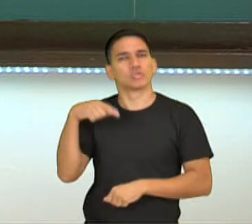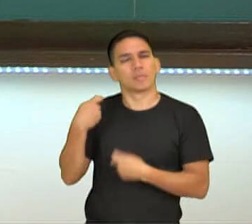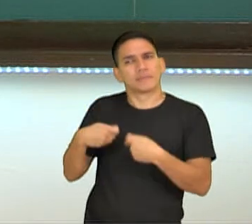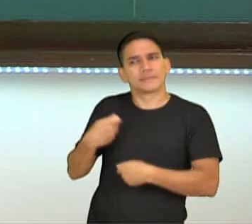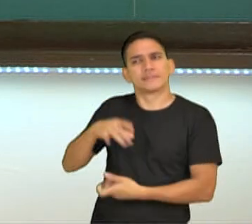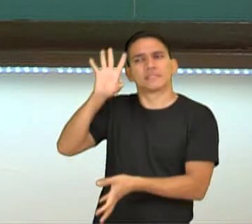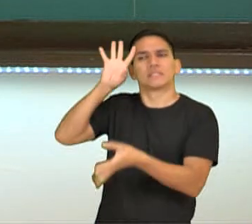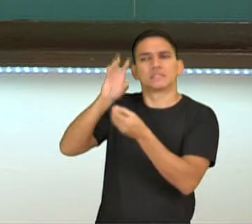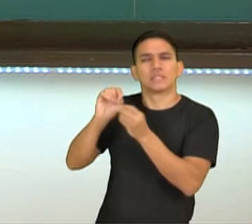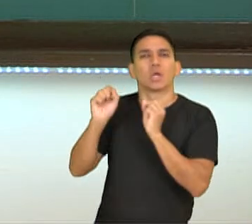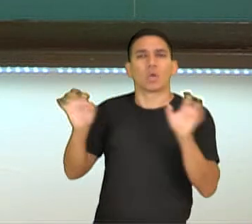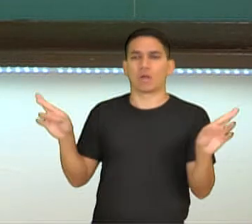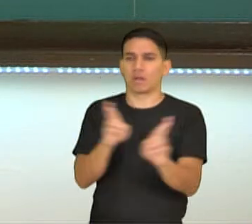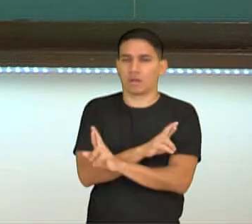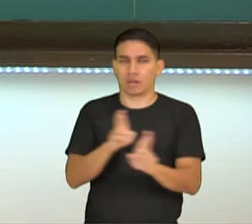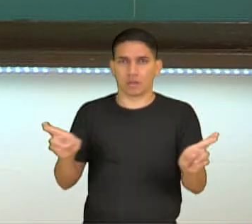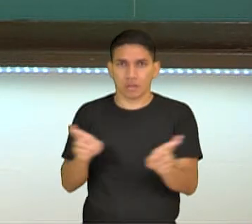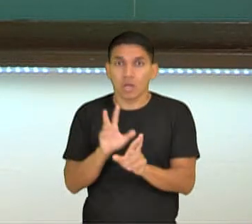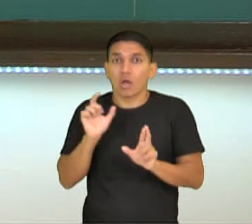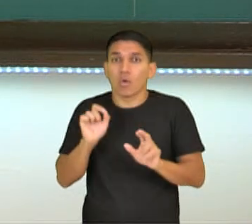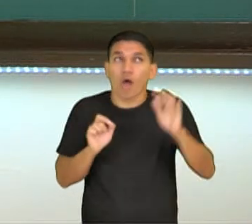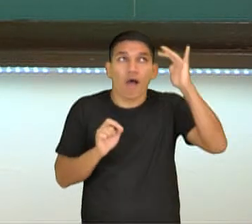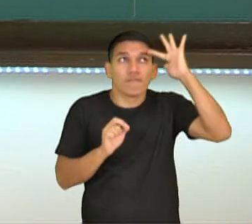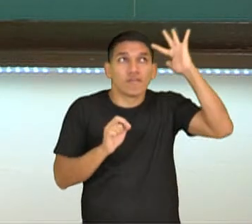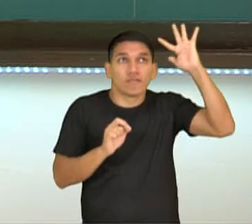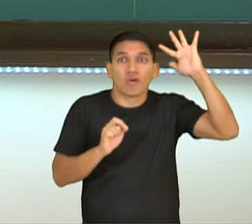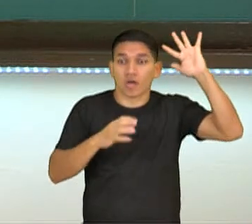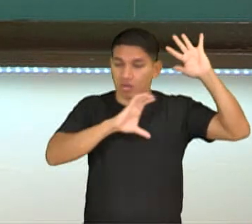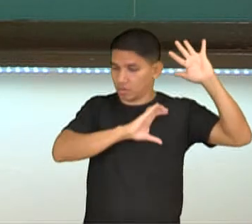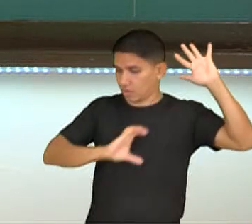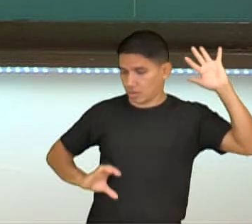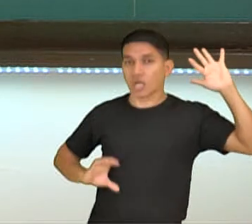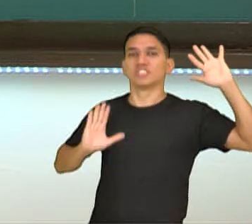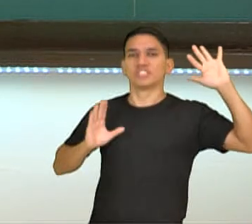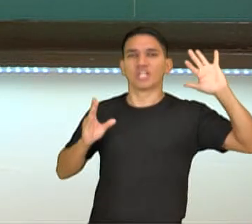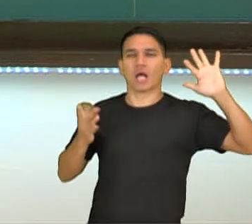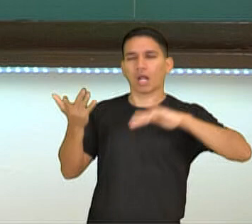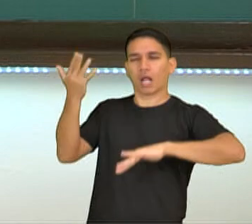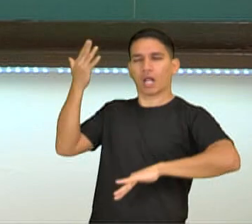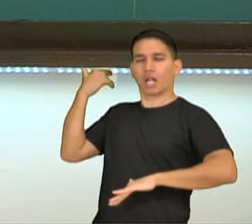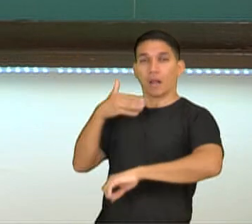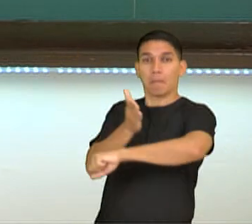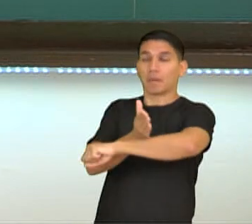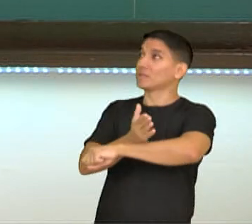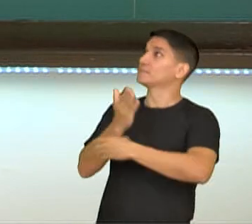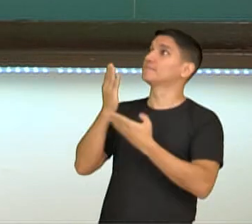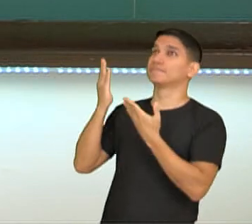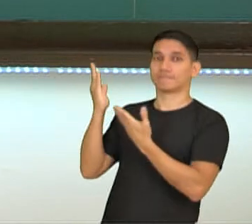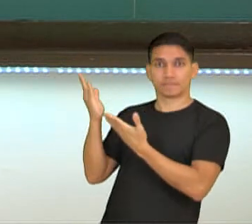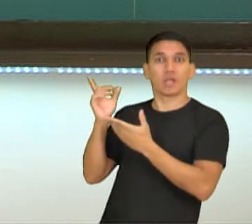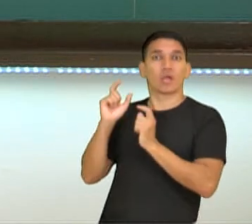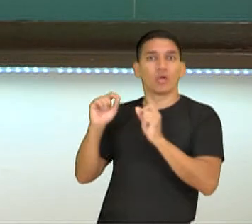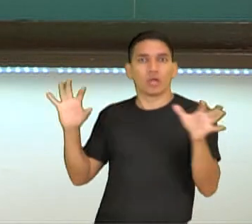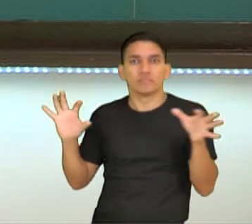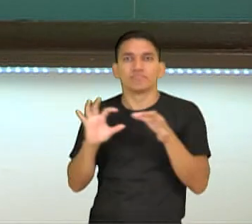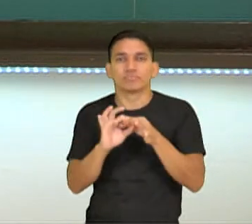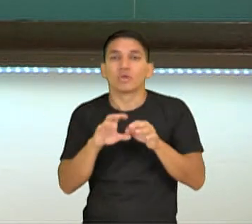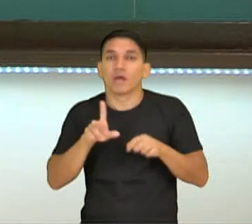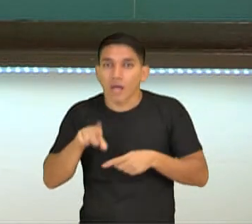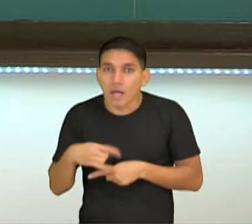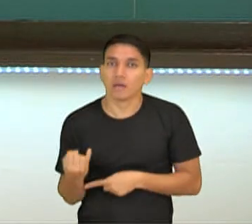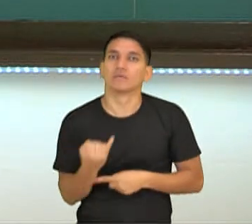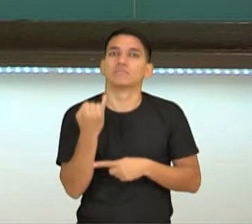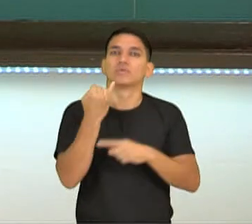essa vinculação entre a filosofia e o cristianismo desde esse período, né? Que vai ser importante